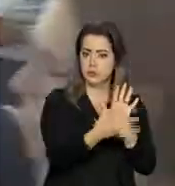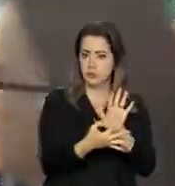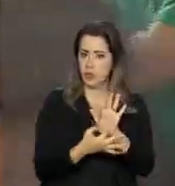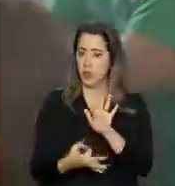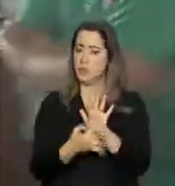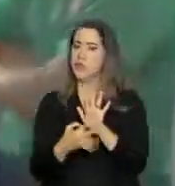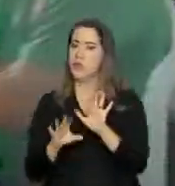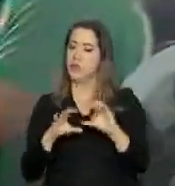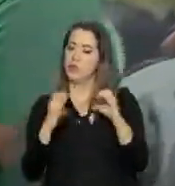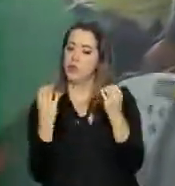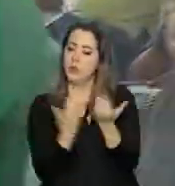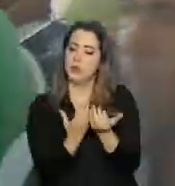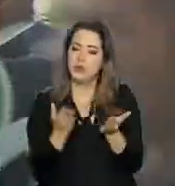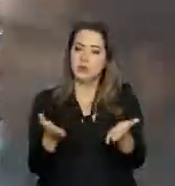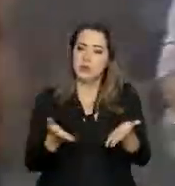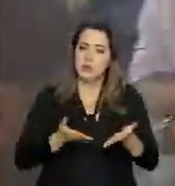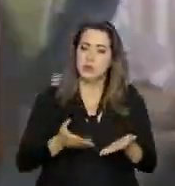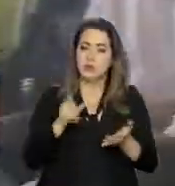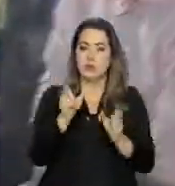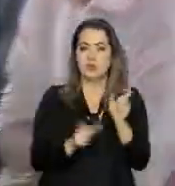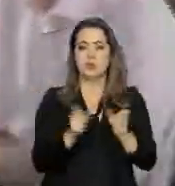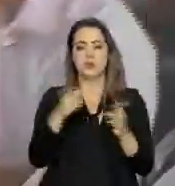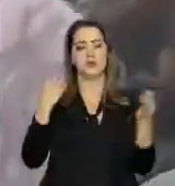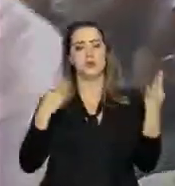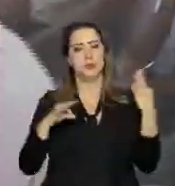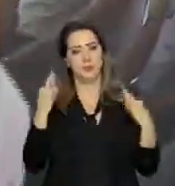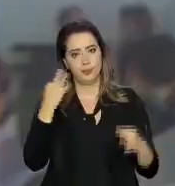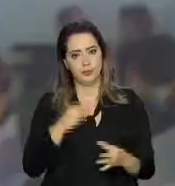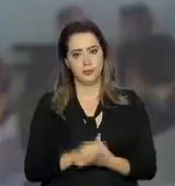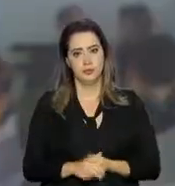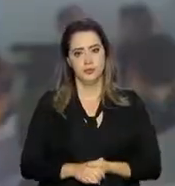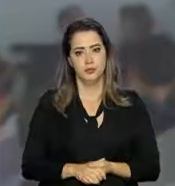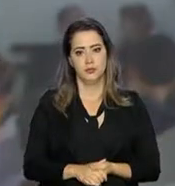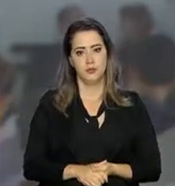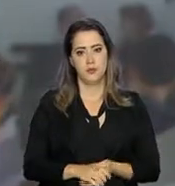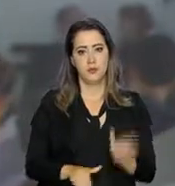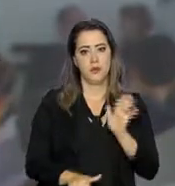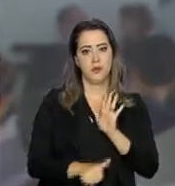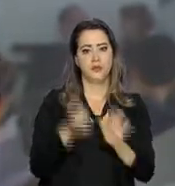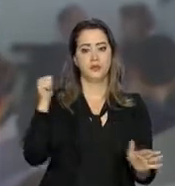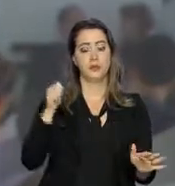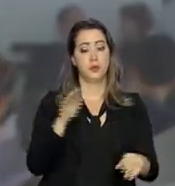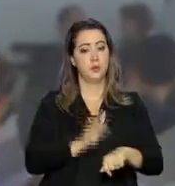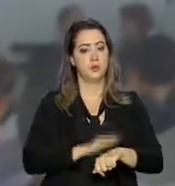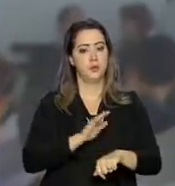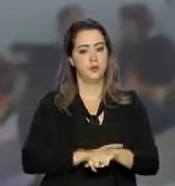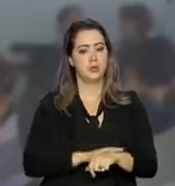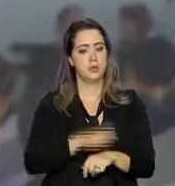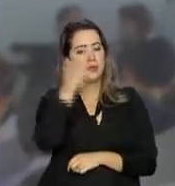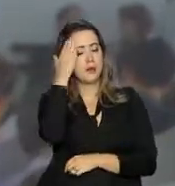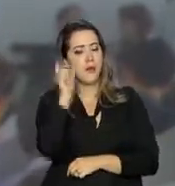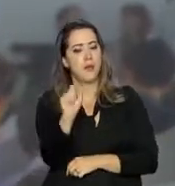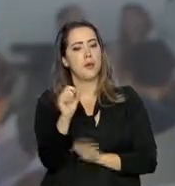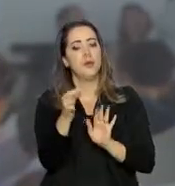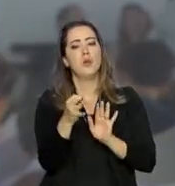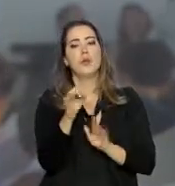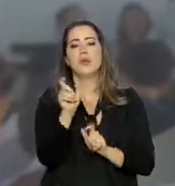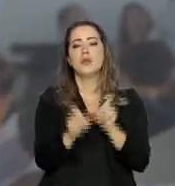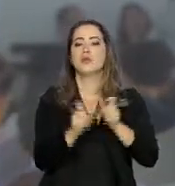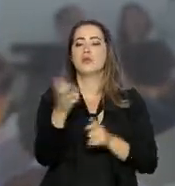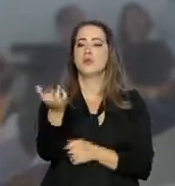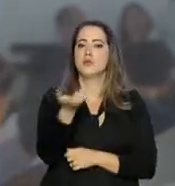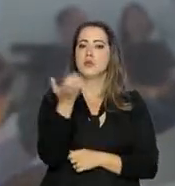cidade que a porta de entrada dos lençóis maranhenses esse é o primeiro passo é ouvir a comunidade ouvir as autoridades